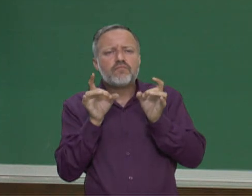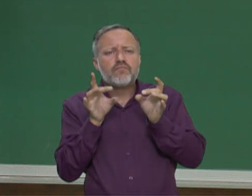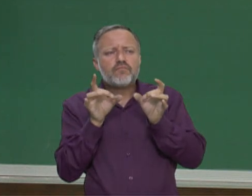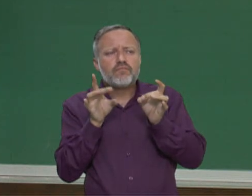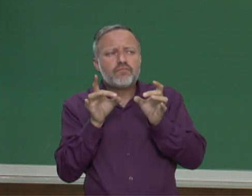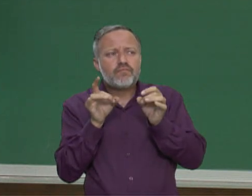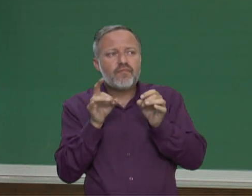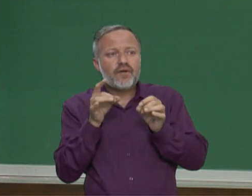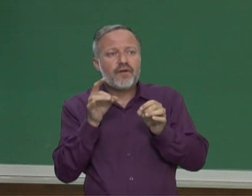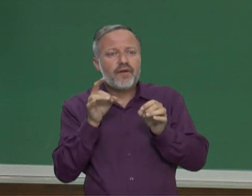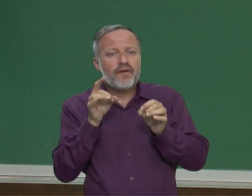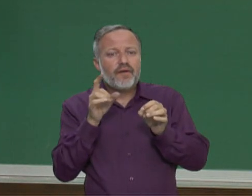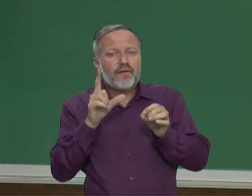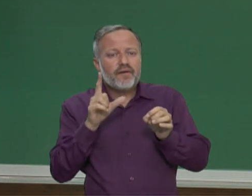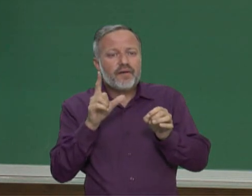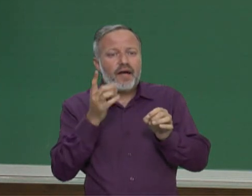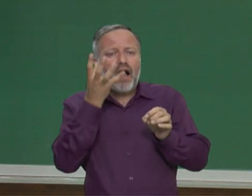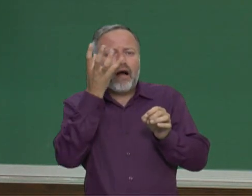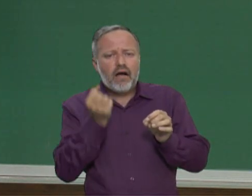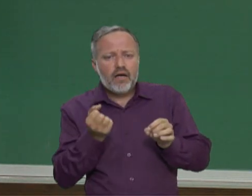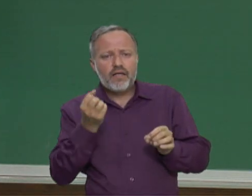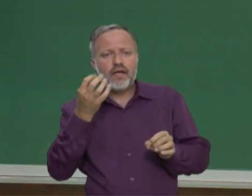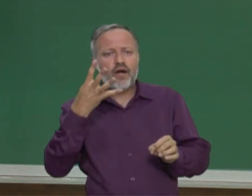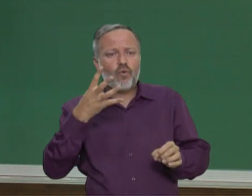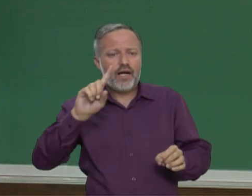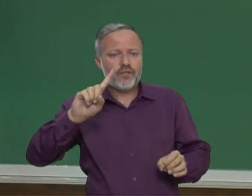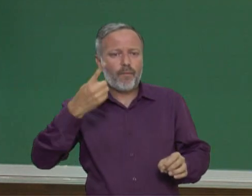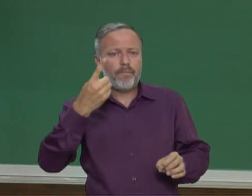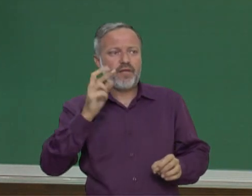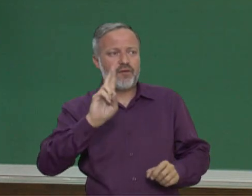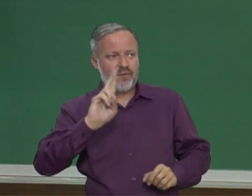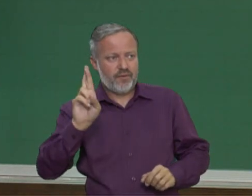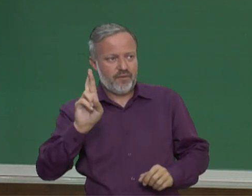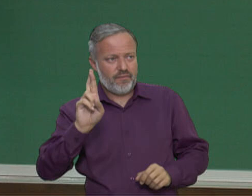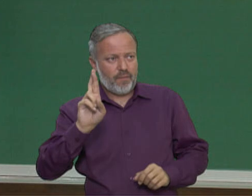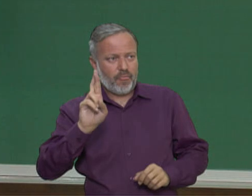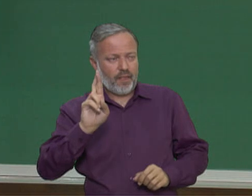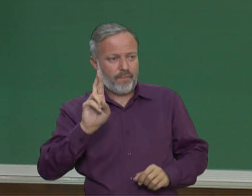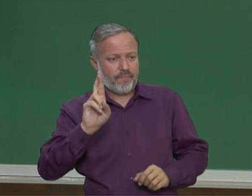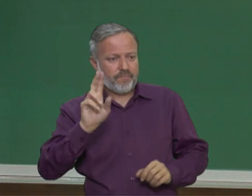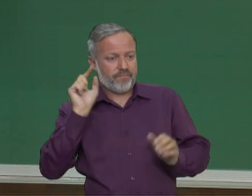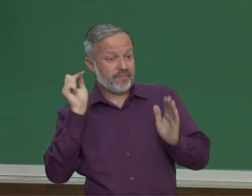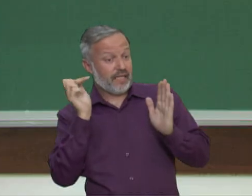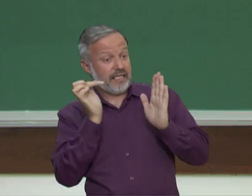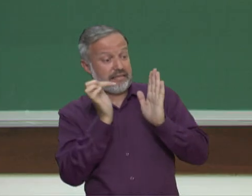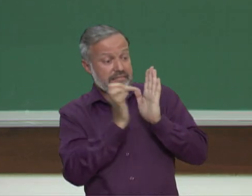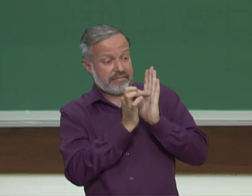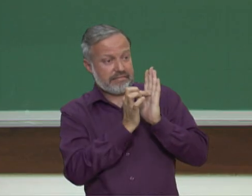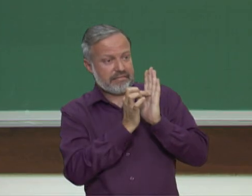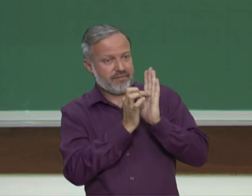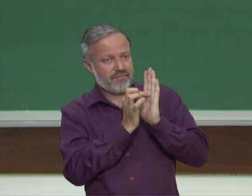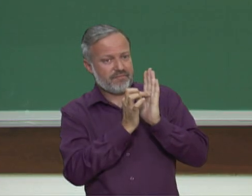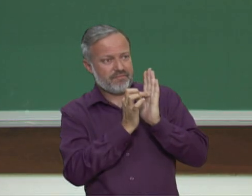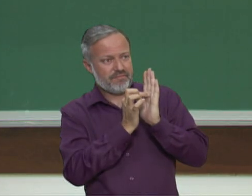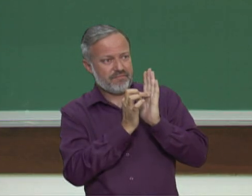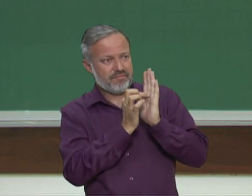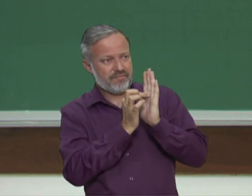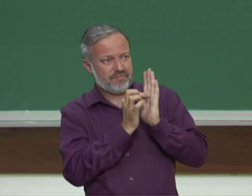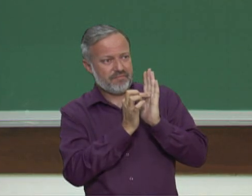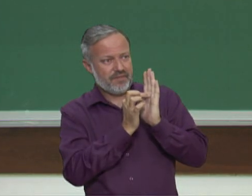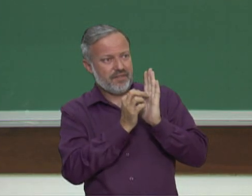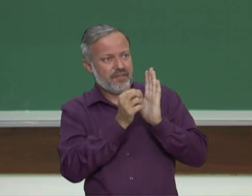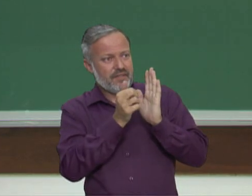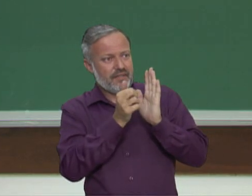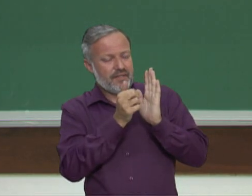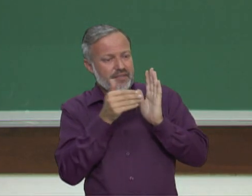Ganhe R$4.000. Se você clicar no comentário, mas principalmente se